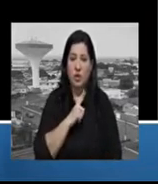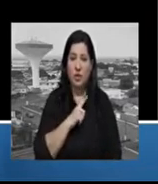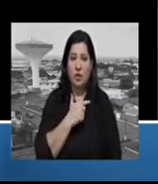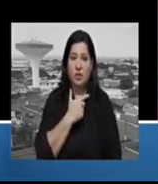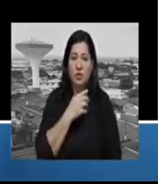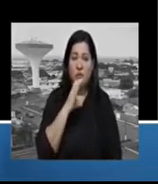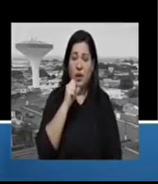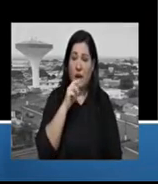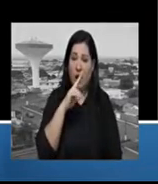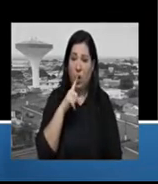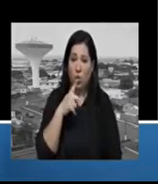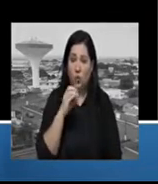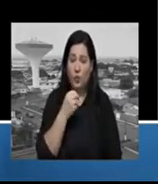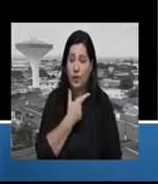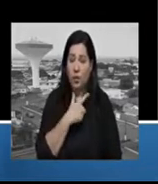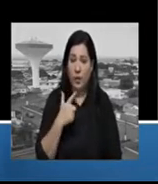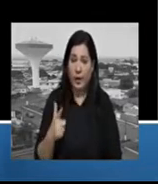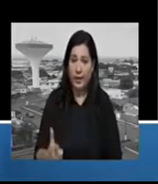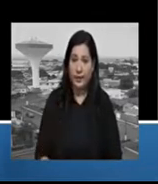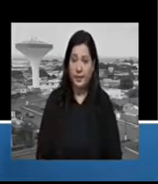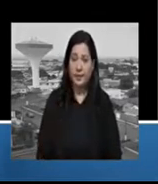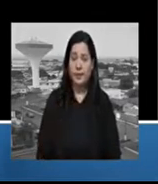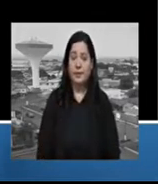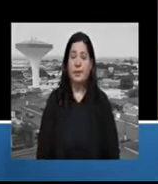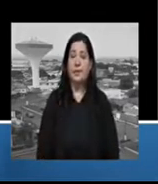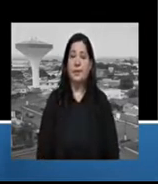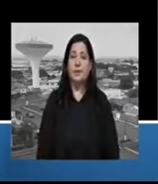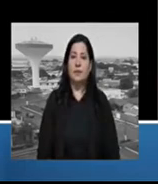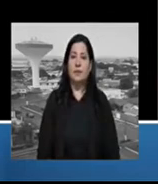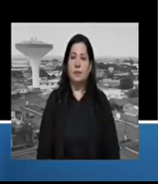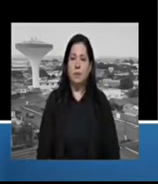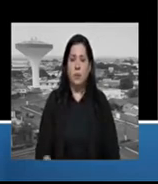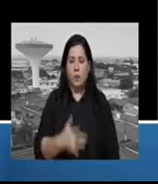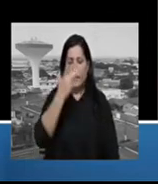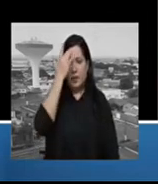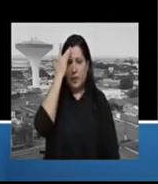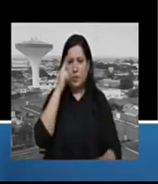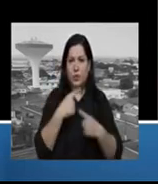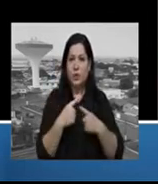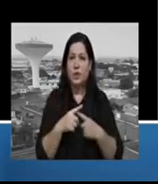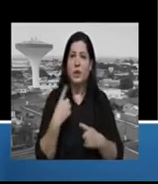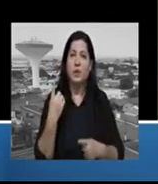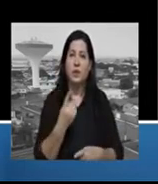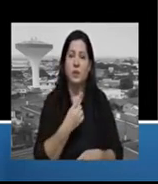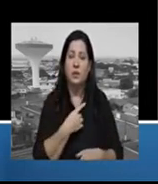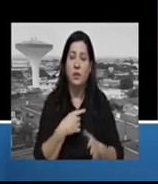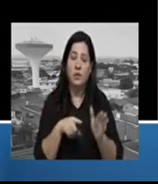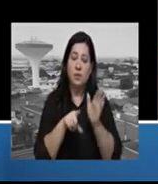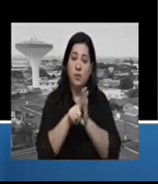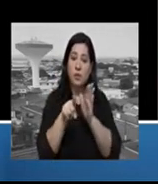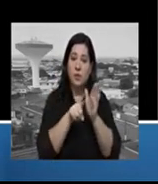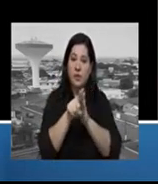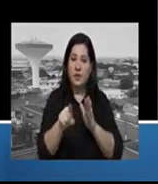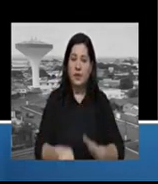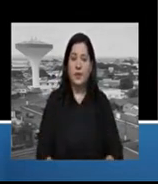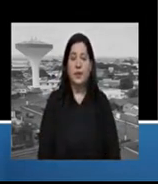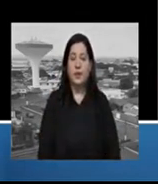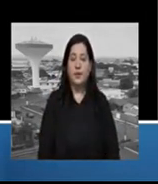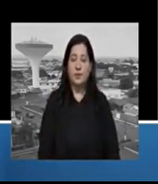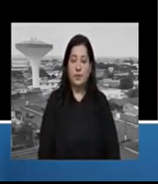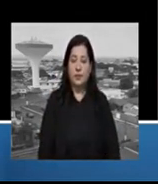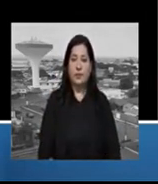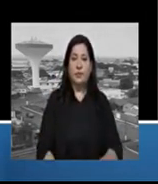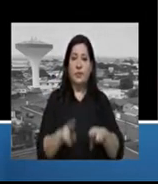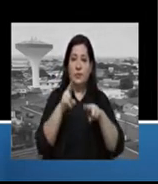cargo vago que a gente não foi feita numeração a gente não sabe o motivo então está perguntando isso tá então eu tô forma EA matéria